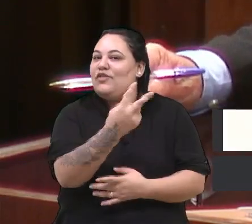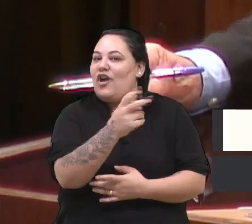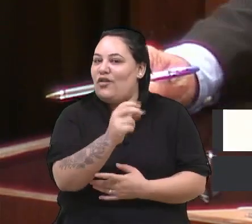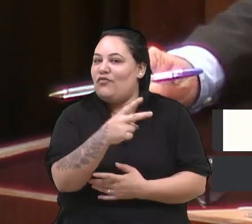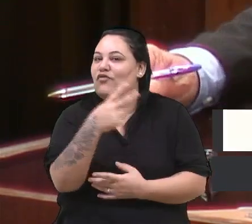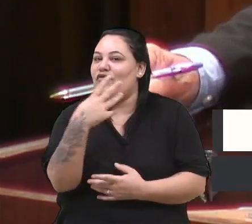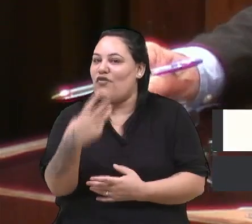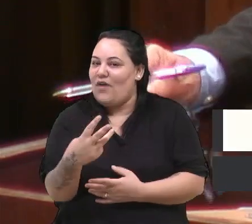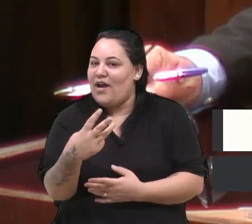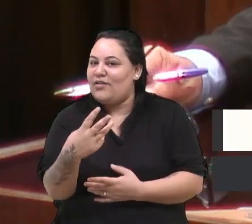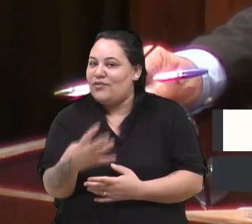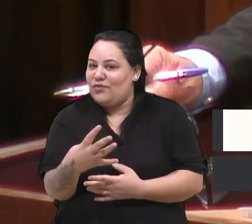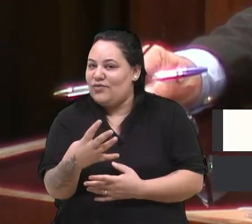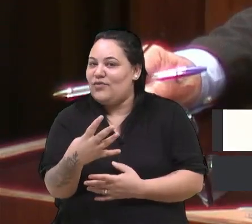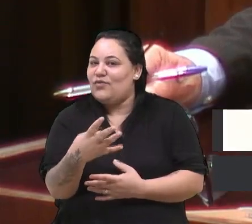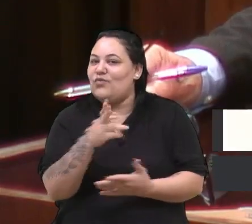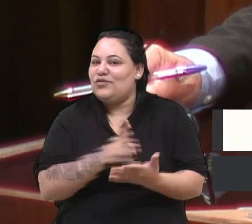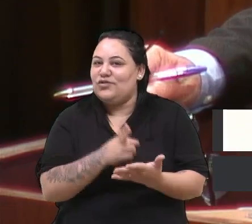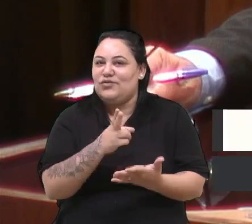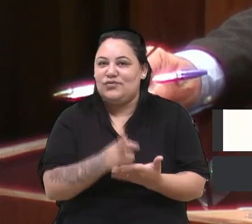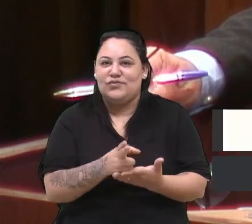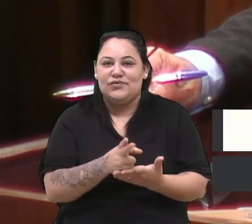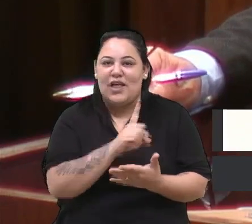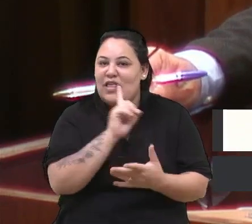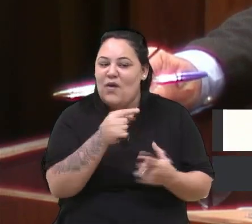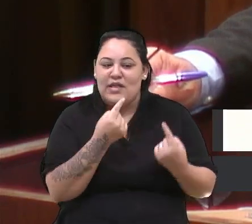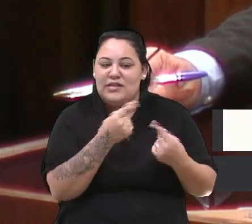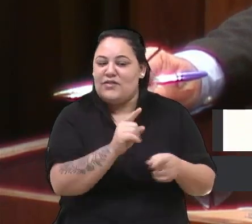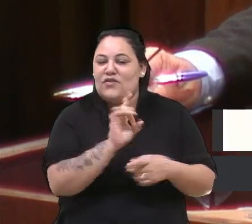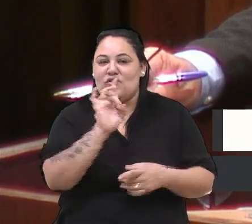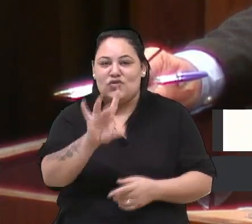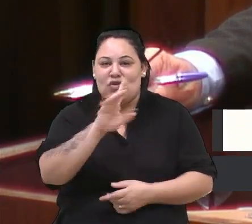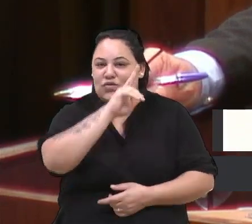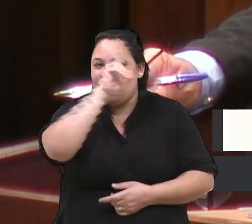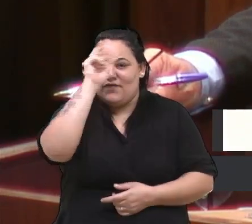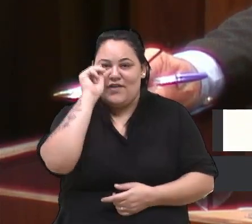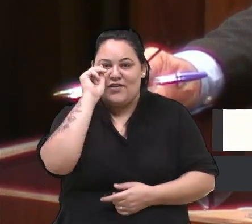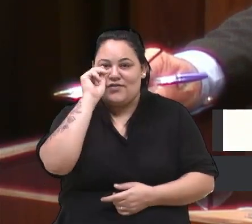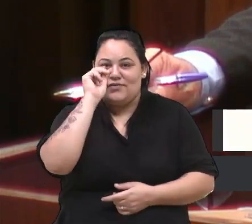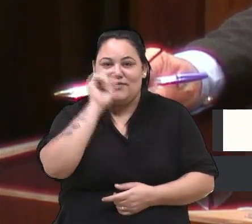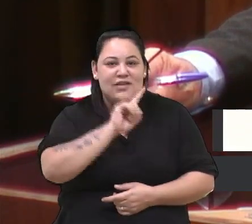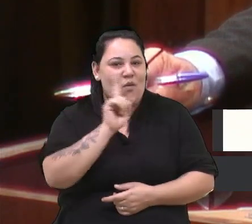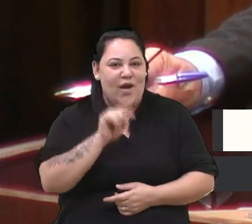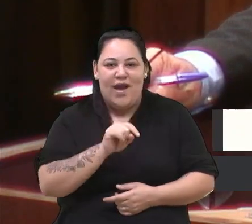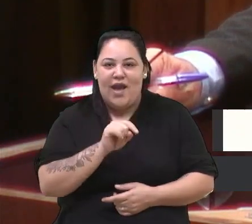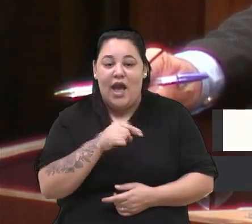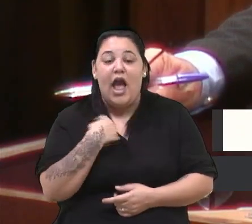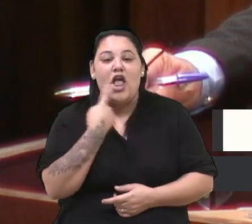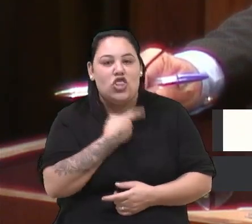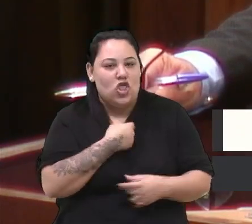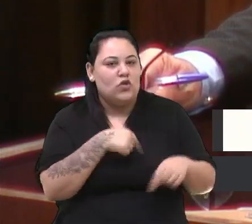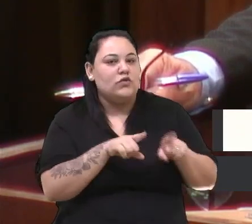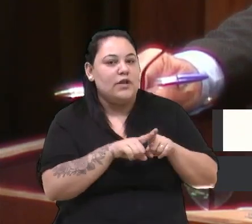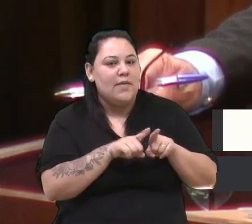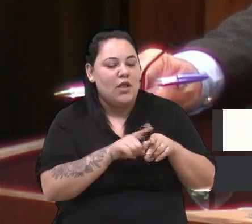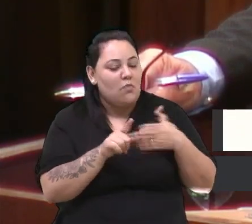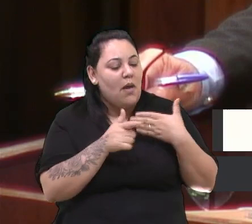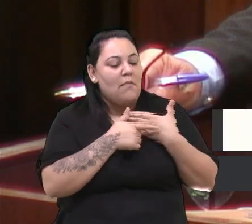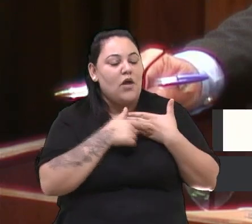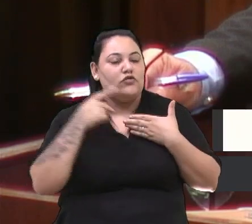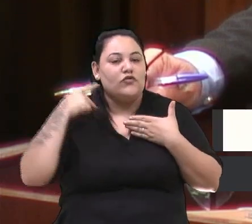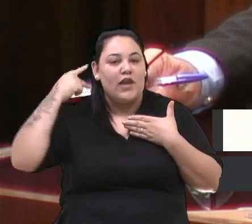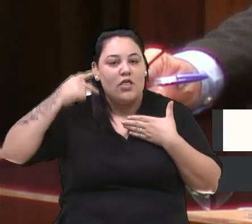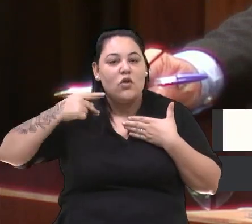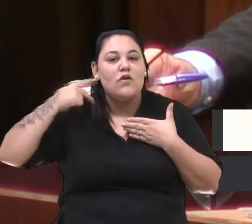vou reiterar aqui, não é desafio só do prefeito, não. O desafio é nosso também.